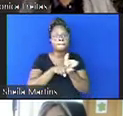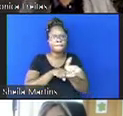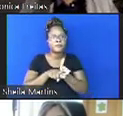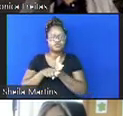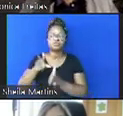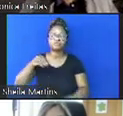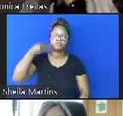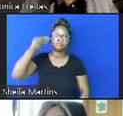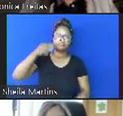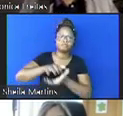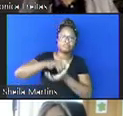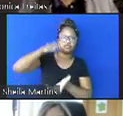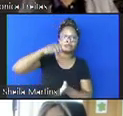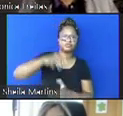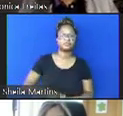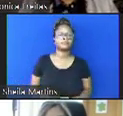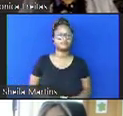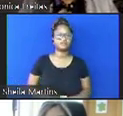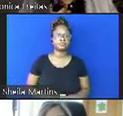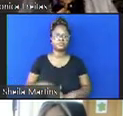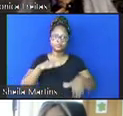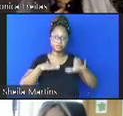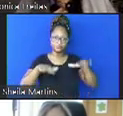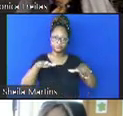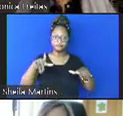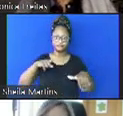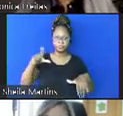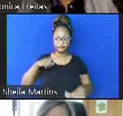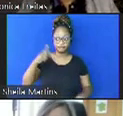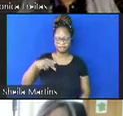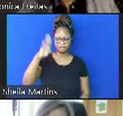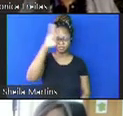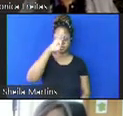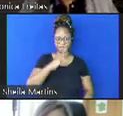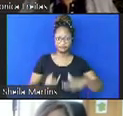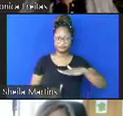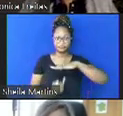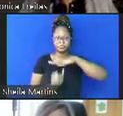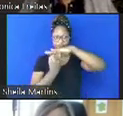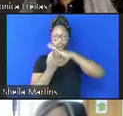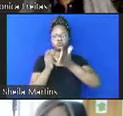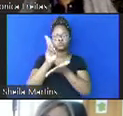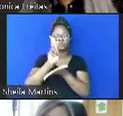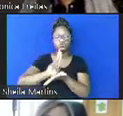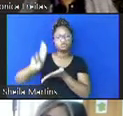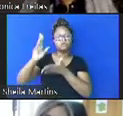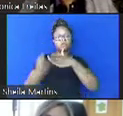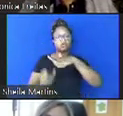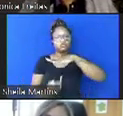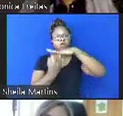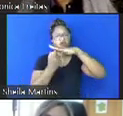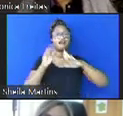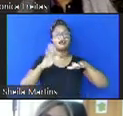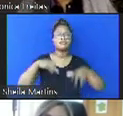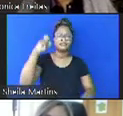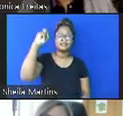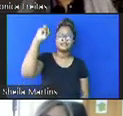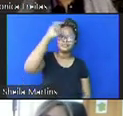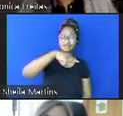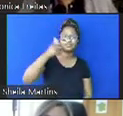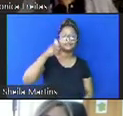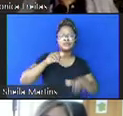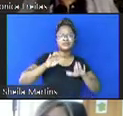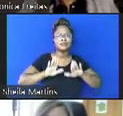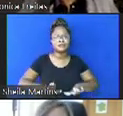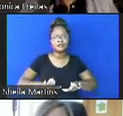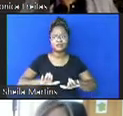experiente. Então, geralmente, nas instituições brasileiras, né, nas universidades, às vezes é um pouco difícil você conseguir ficar muito tempo